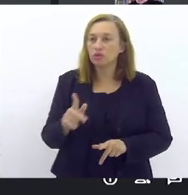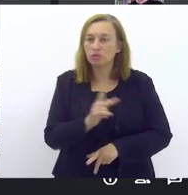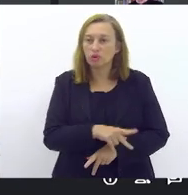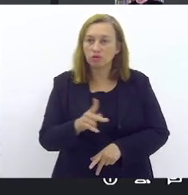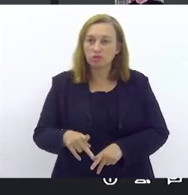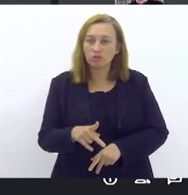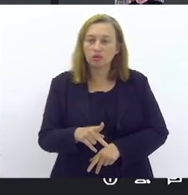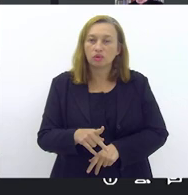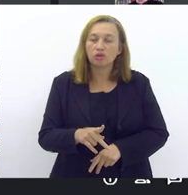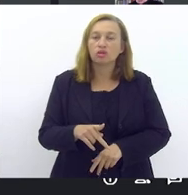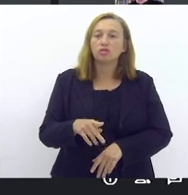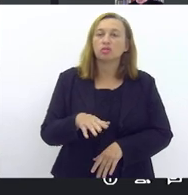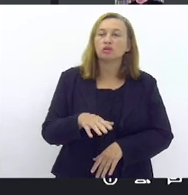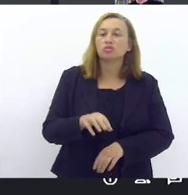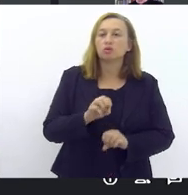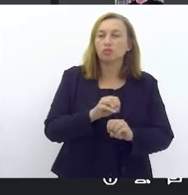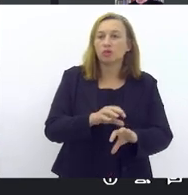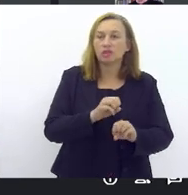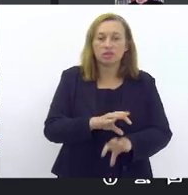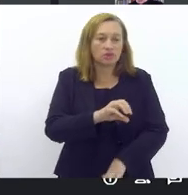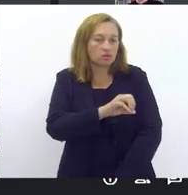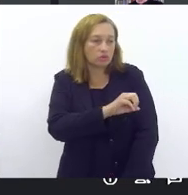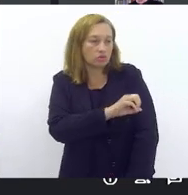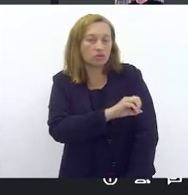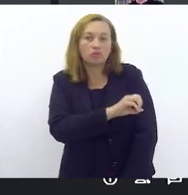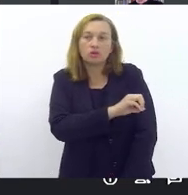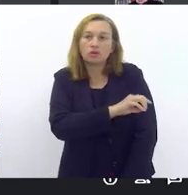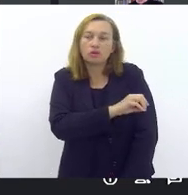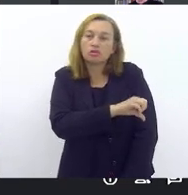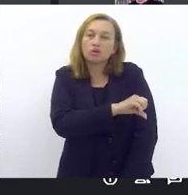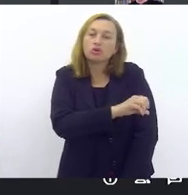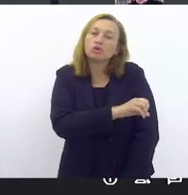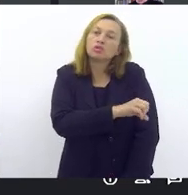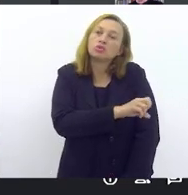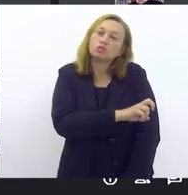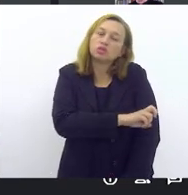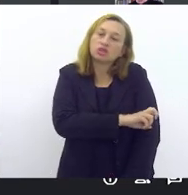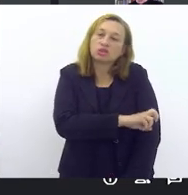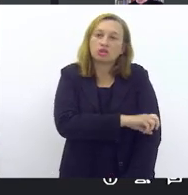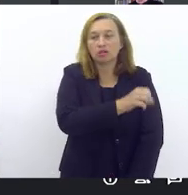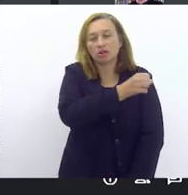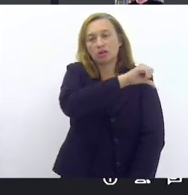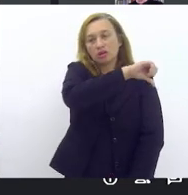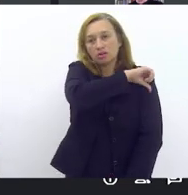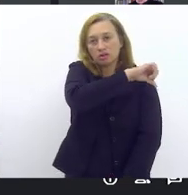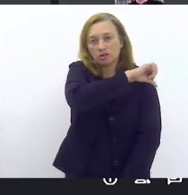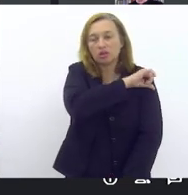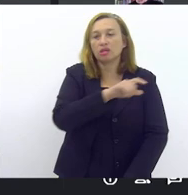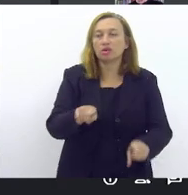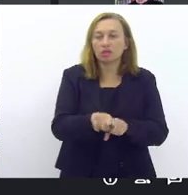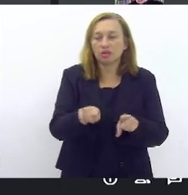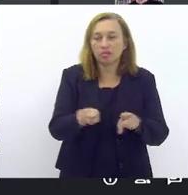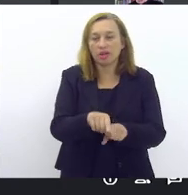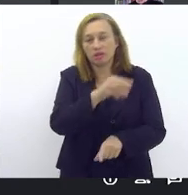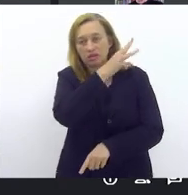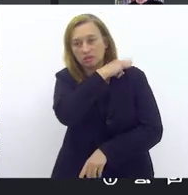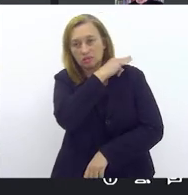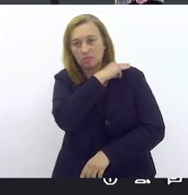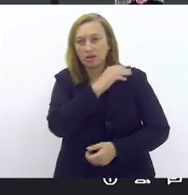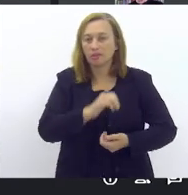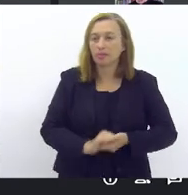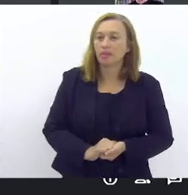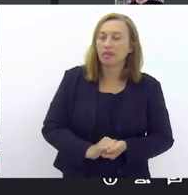ensino fundamental e do ensino médio. Então, essa é a nossa grande luta. Nós temos aqui uma PEC tramitando na